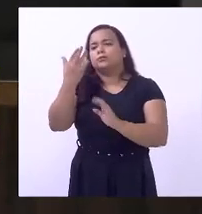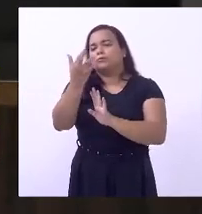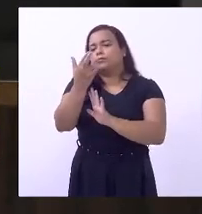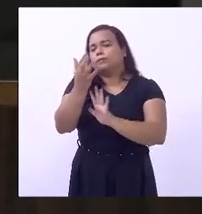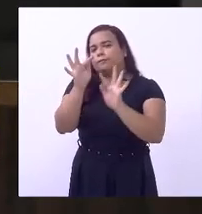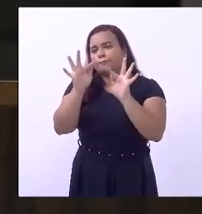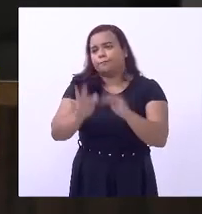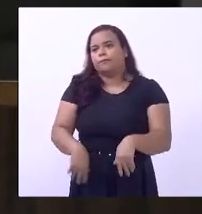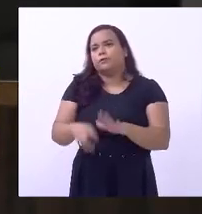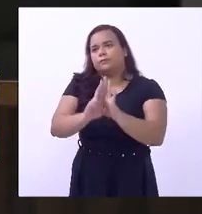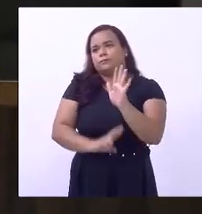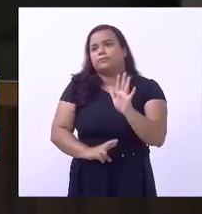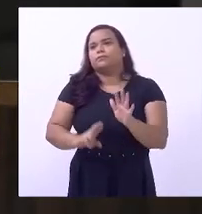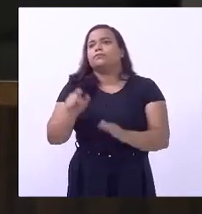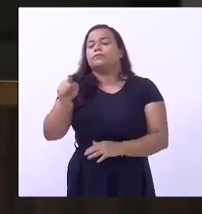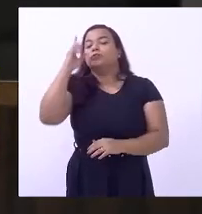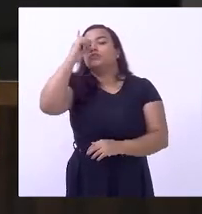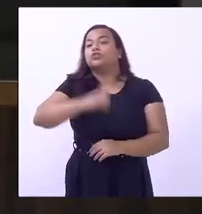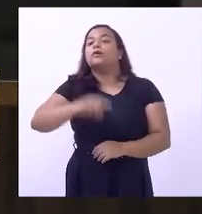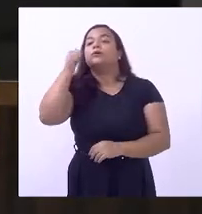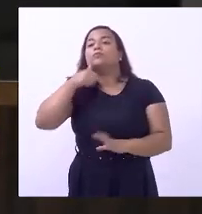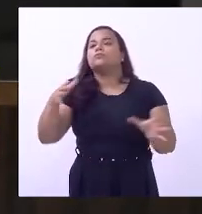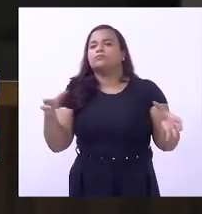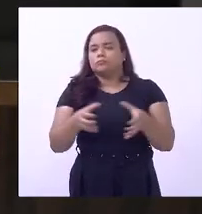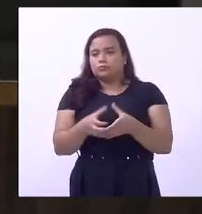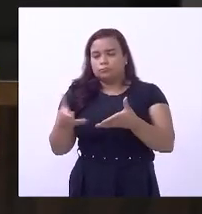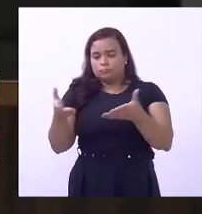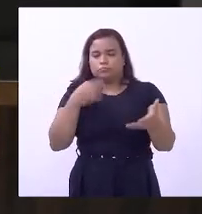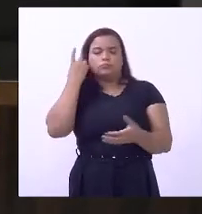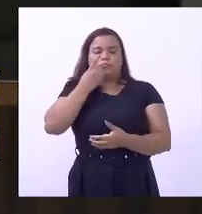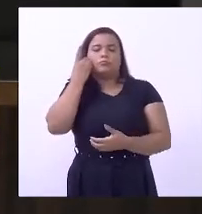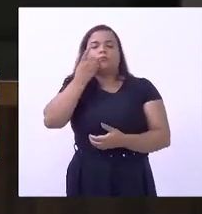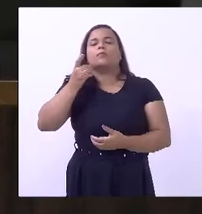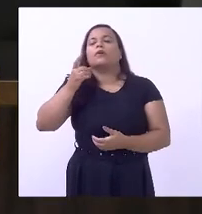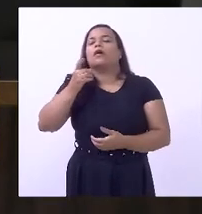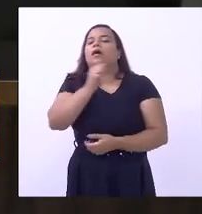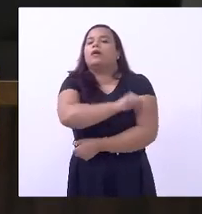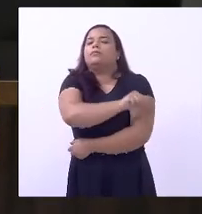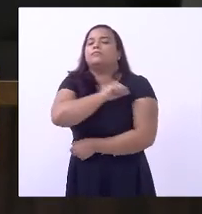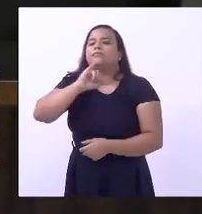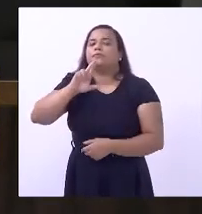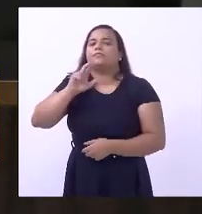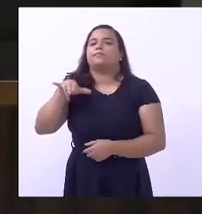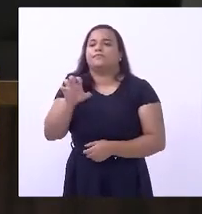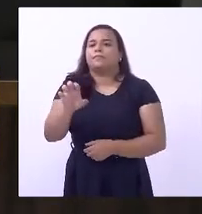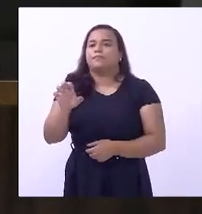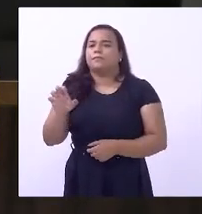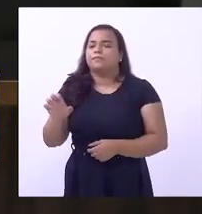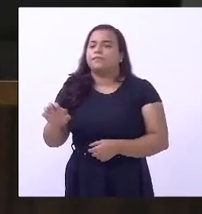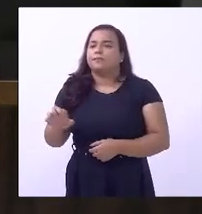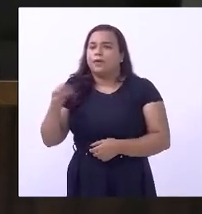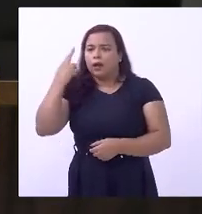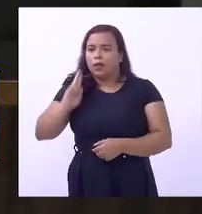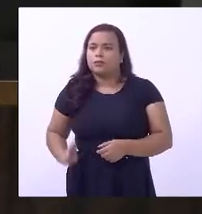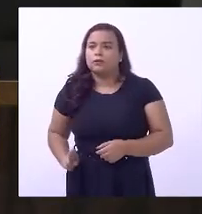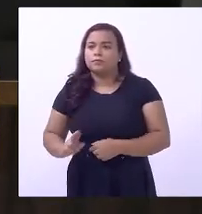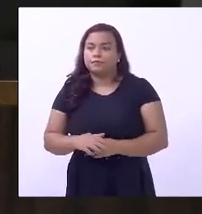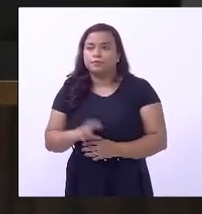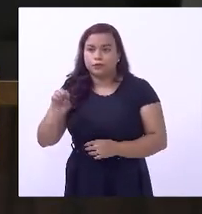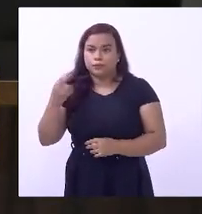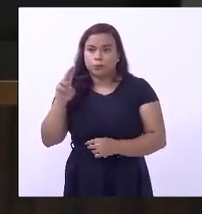Direito da Mulher, deputada enfermeira Regiane. Deputada Regiane. Deputada Renata